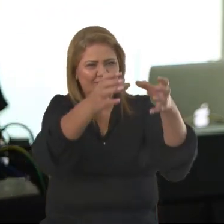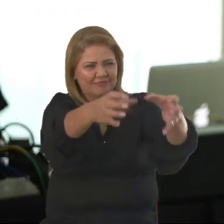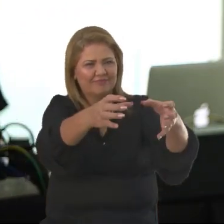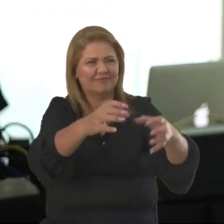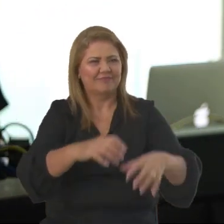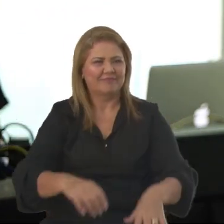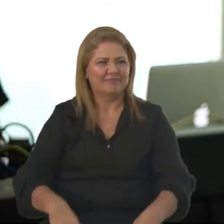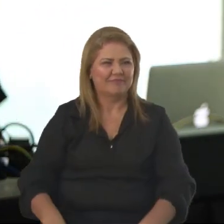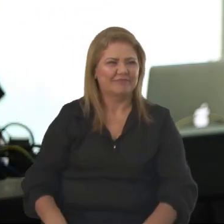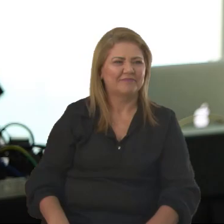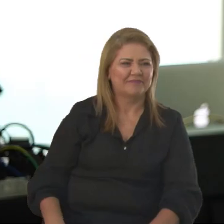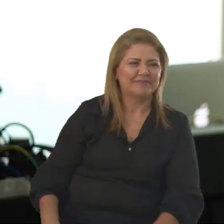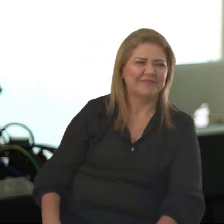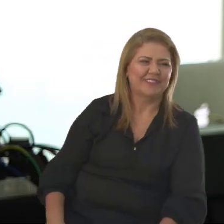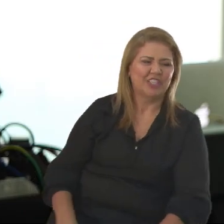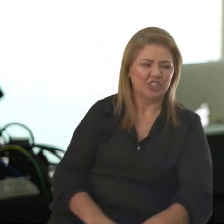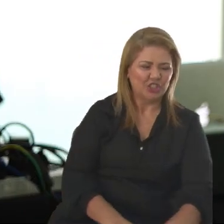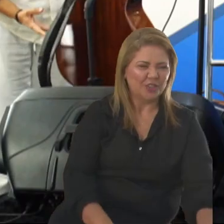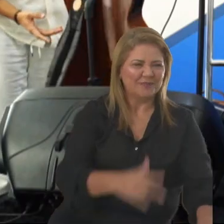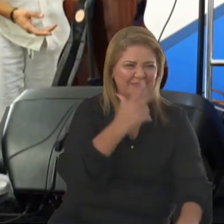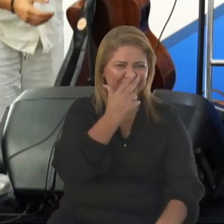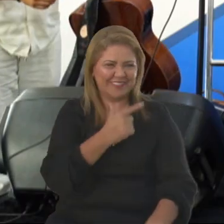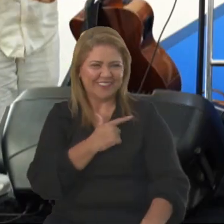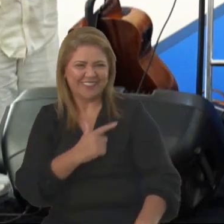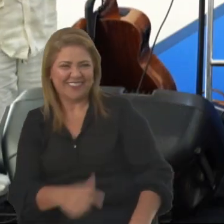de Souza Freitas e Soares.